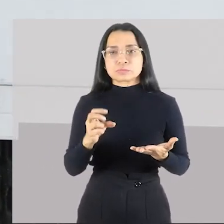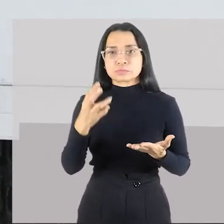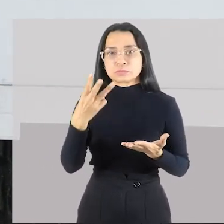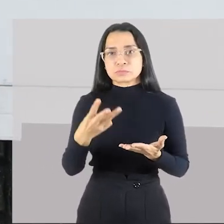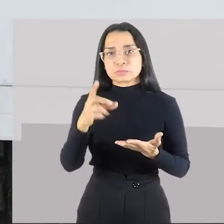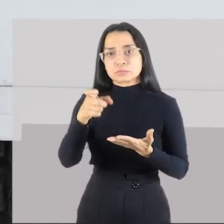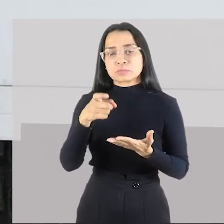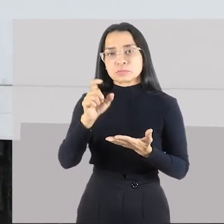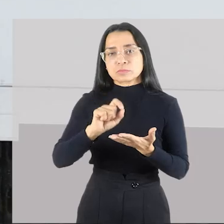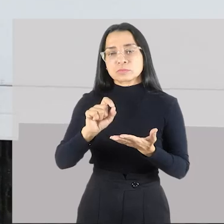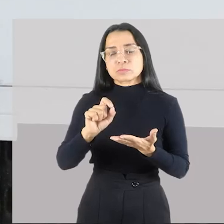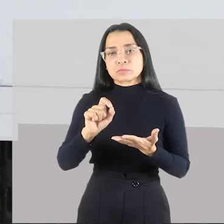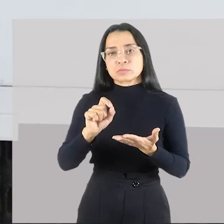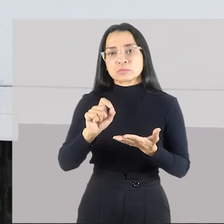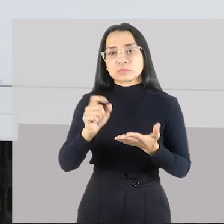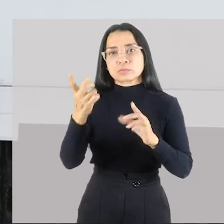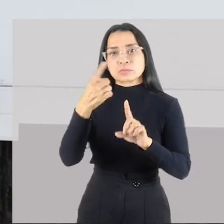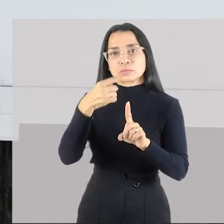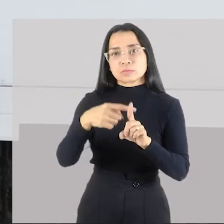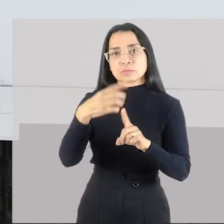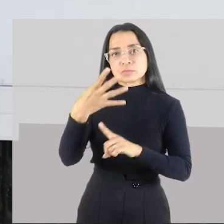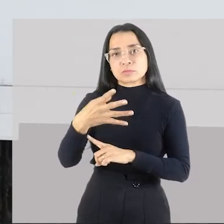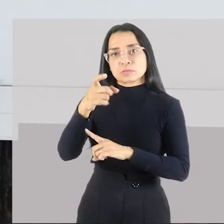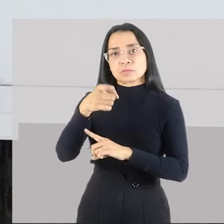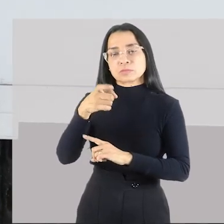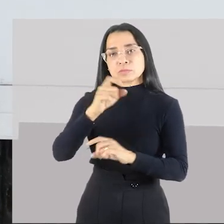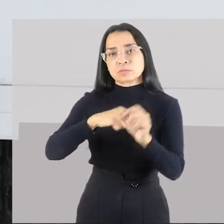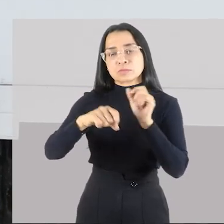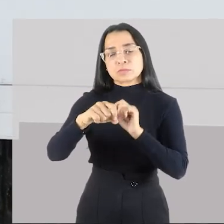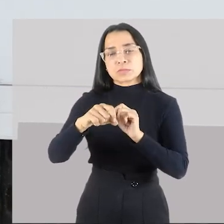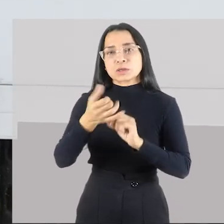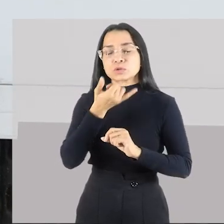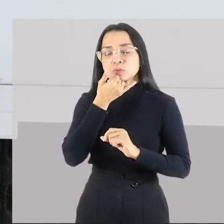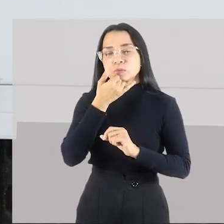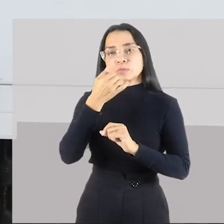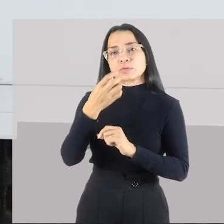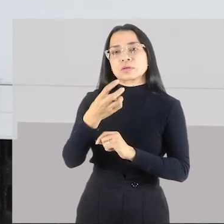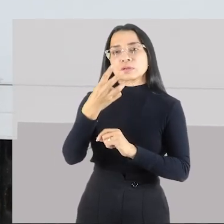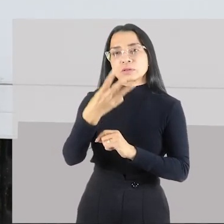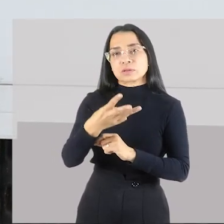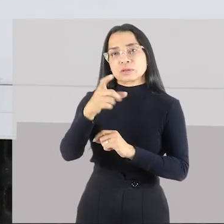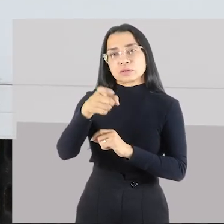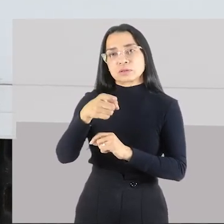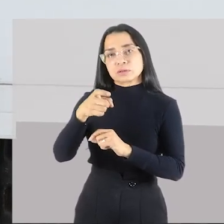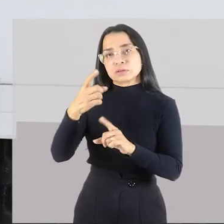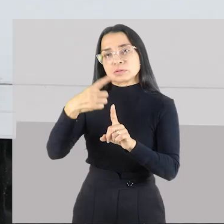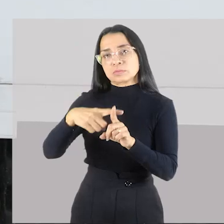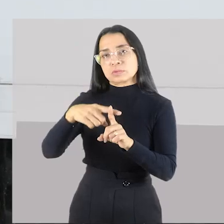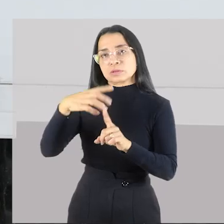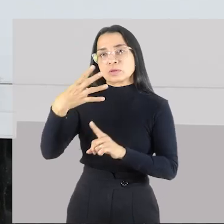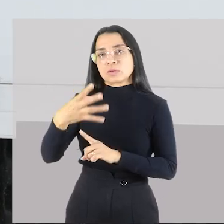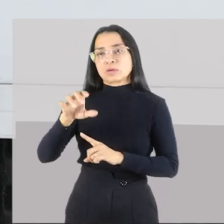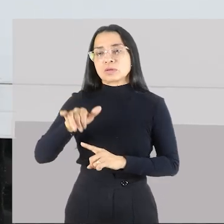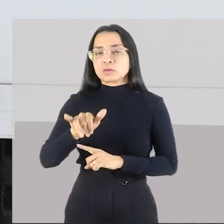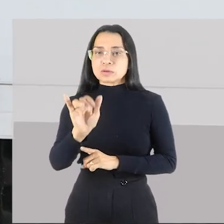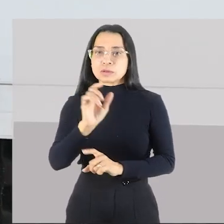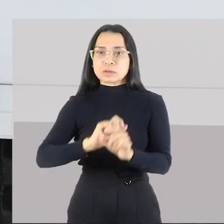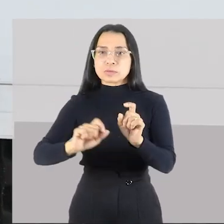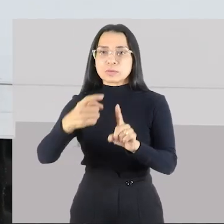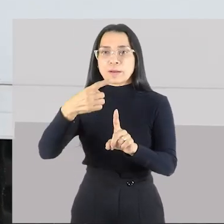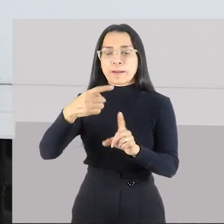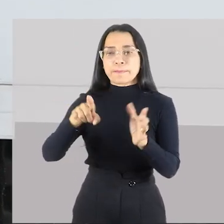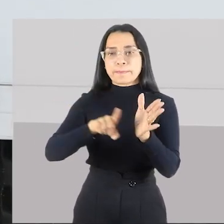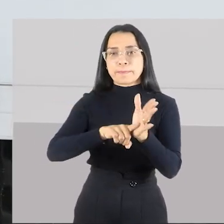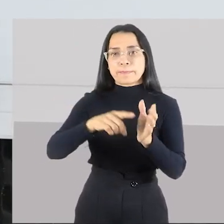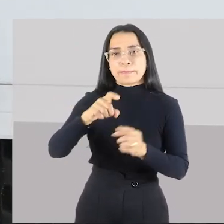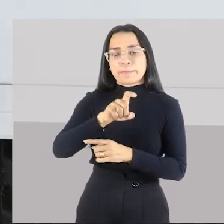3x mais 4y menos 5z igual a